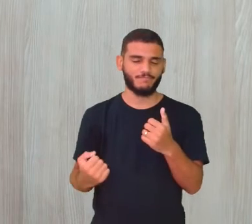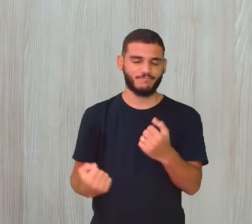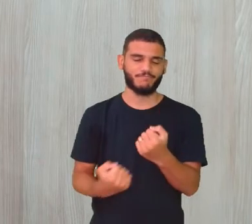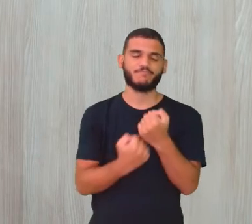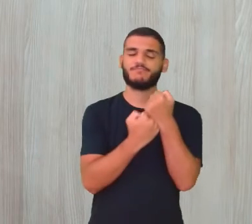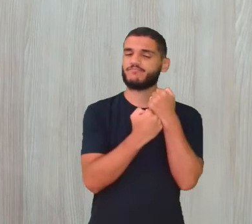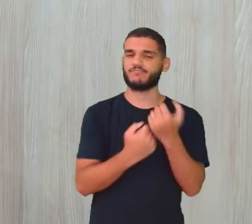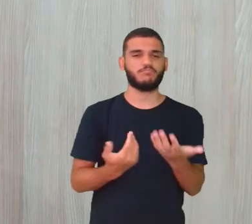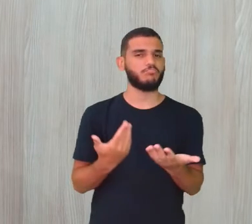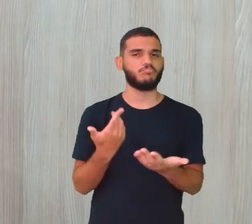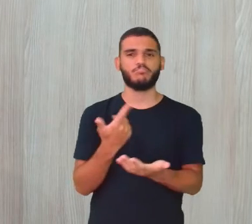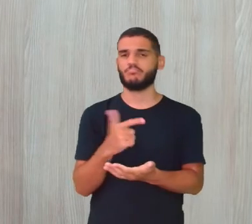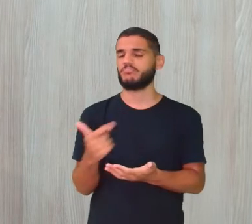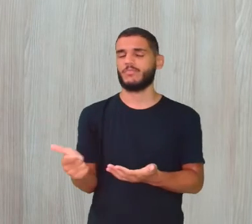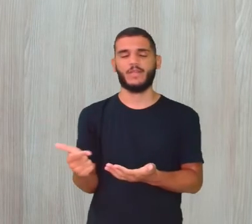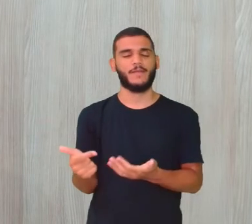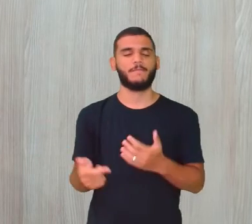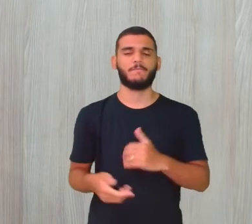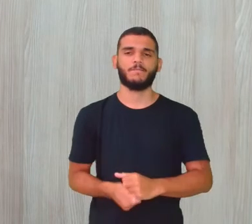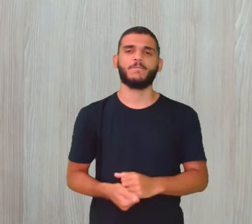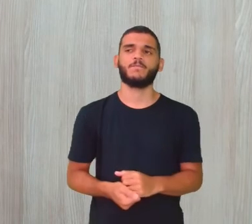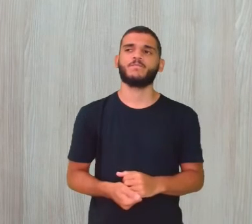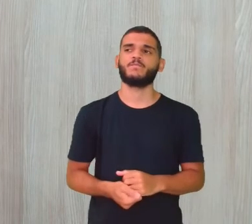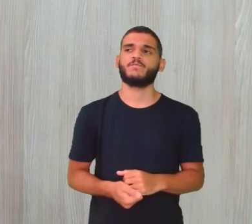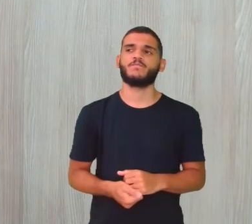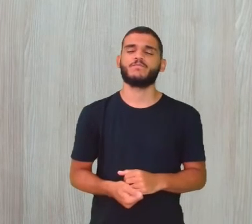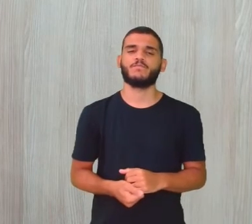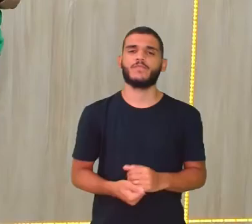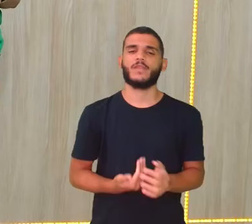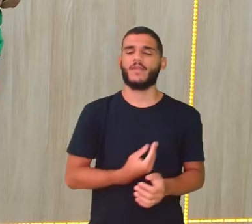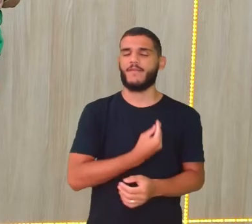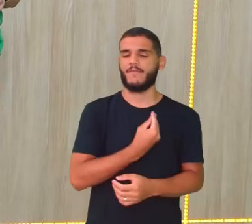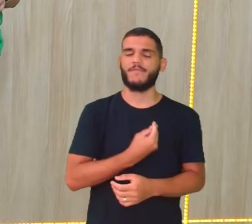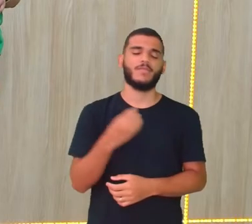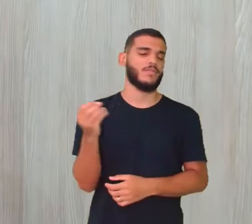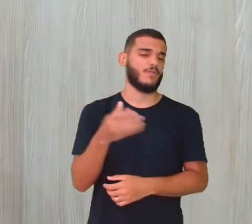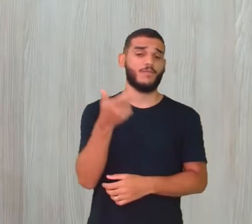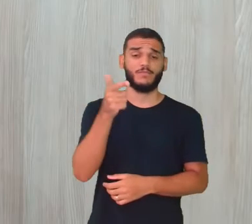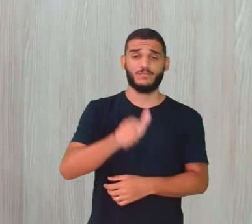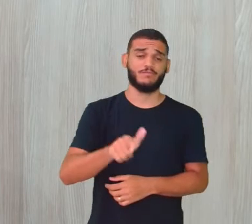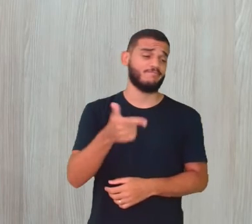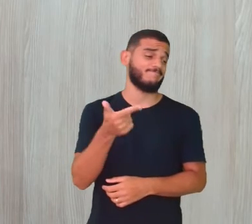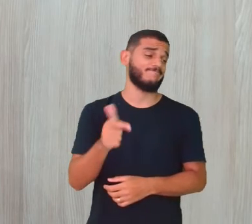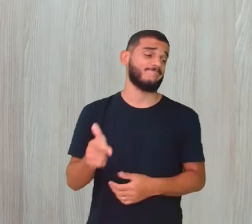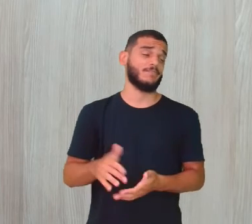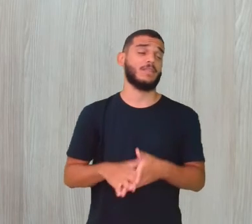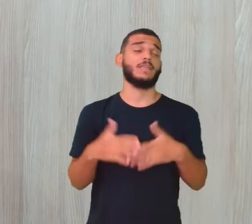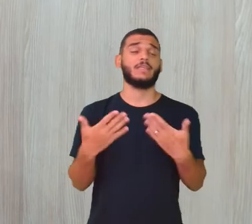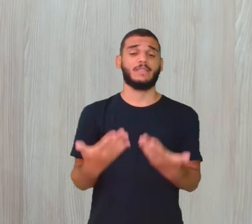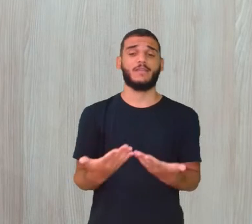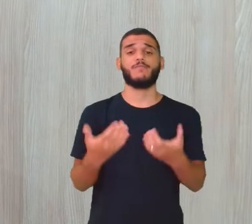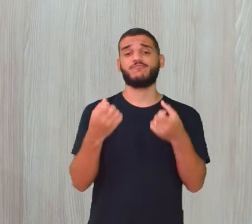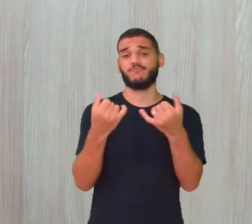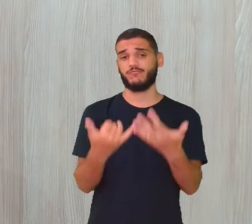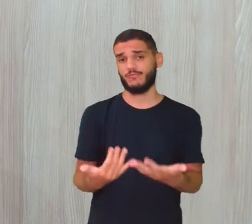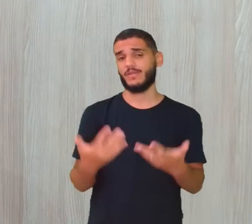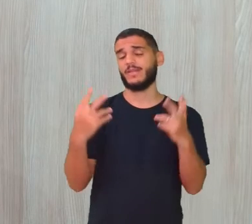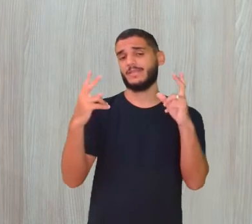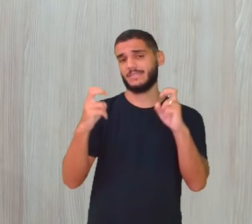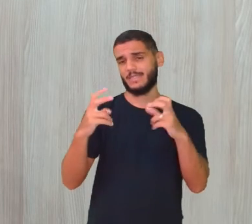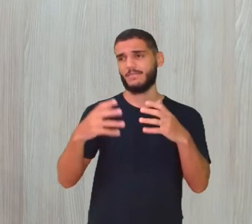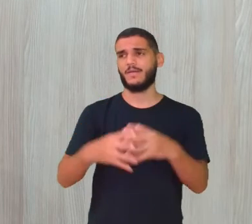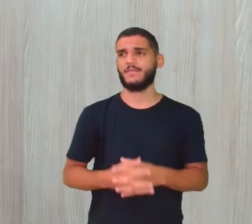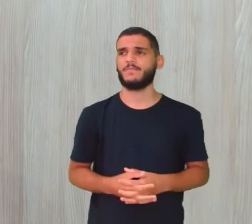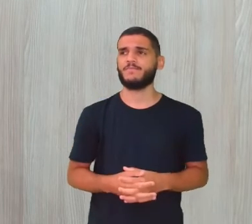reconstruir, né? Reconstruir a vida, né? Exatamente. Então, por assim, isso que a gente tem que falar sobre isso, Sim, né, professora e